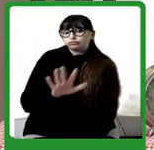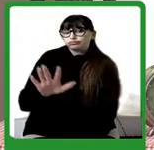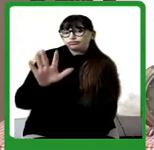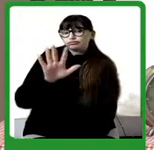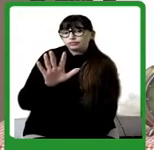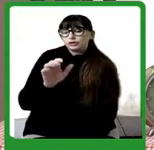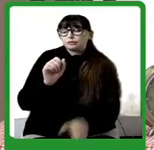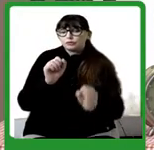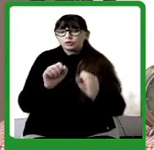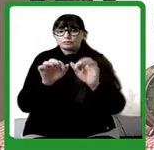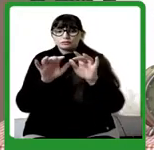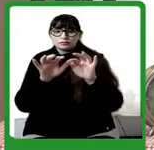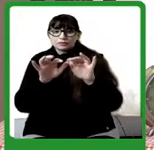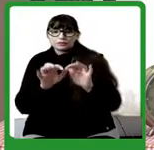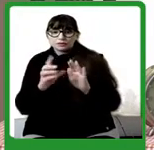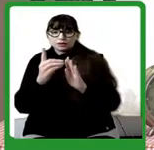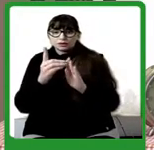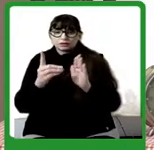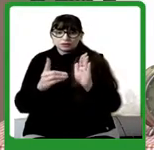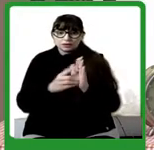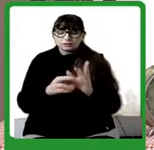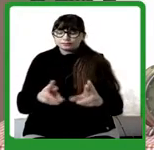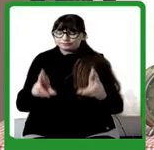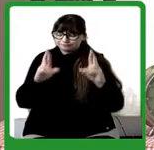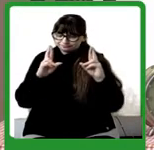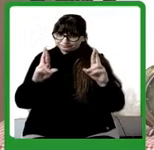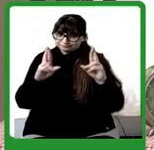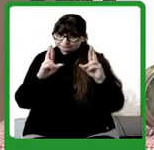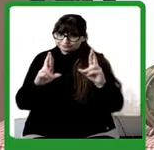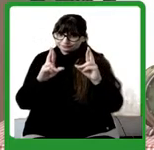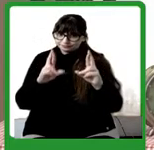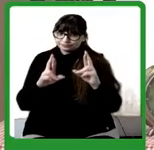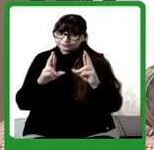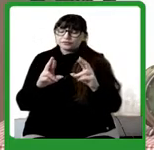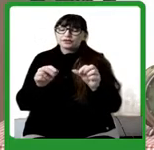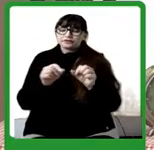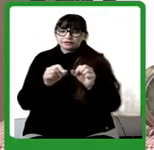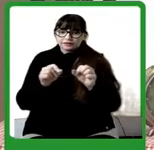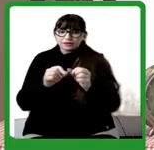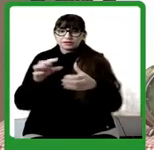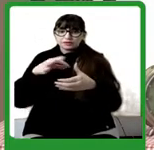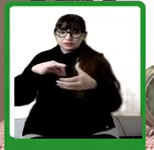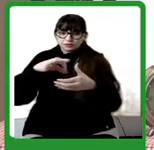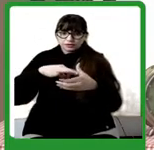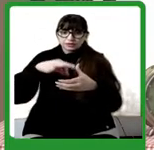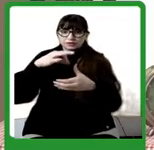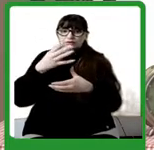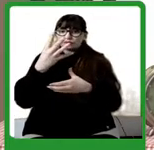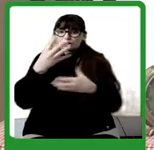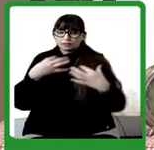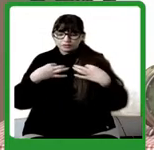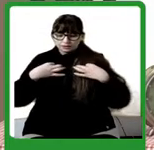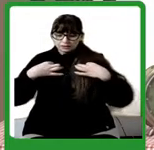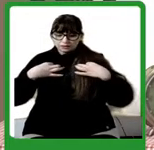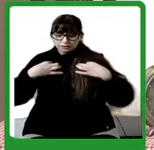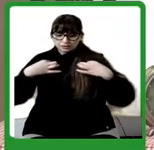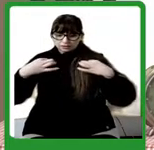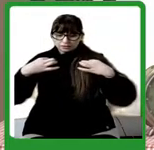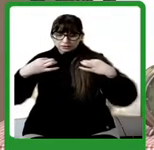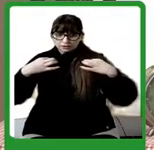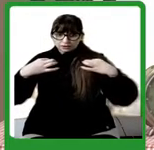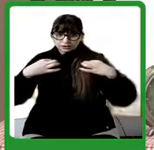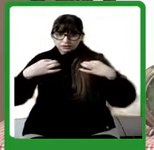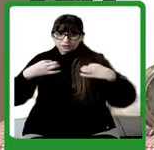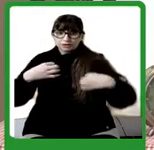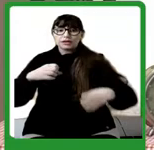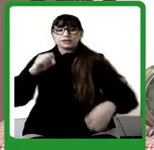seus dados, cruzem os dedos, que a gente vai fazer um sorteio, então, de 4 camisetas. E essas camisetas a gente vai